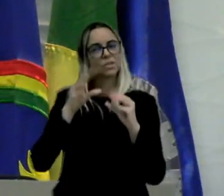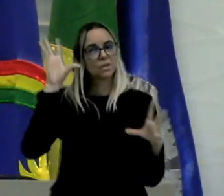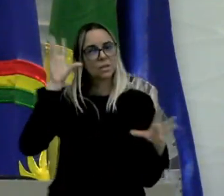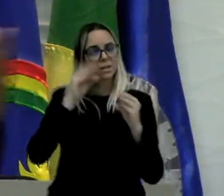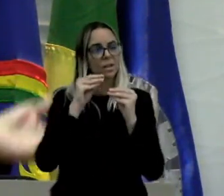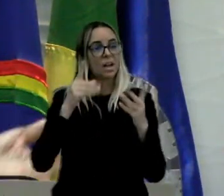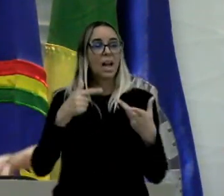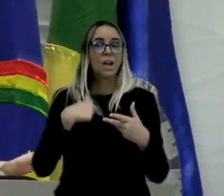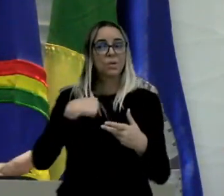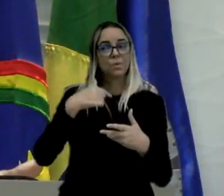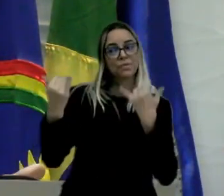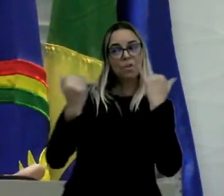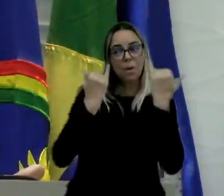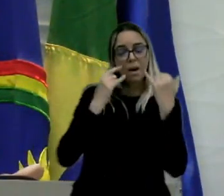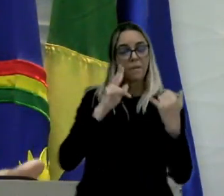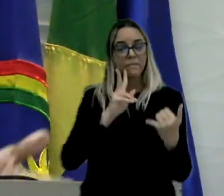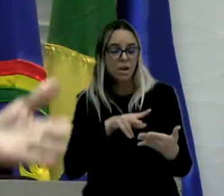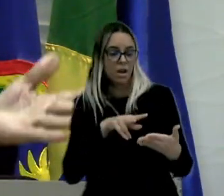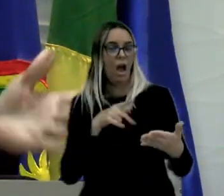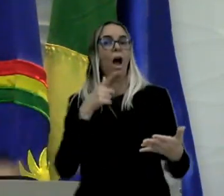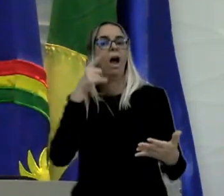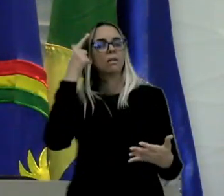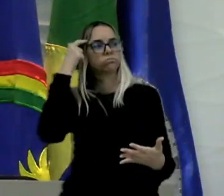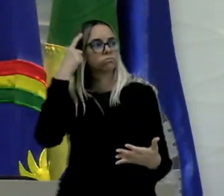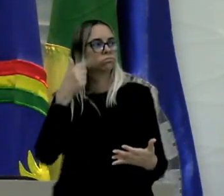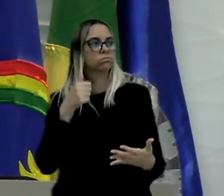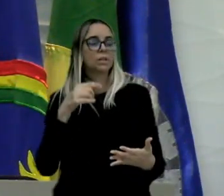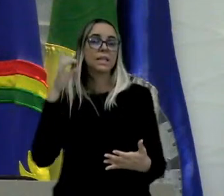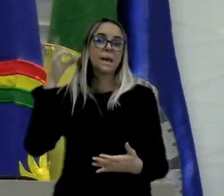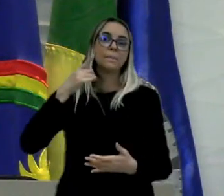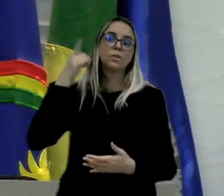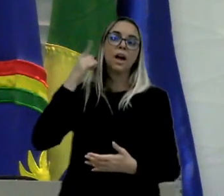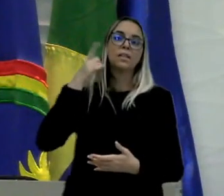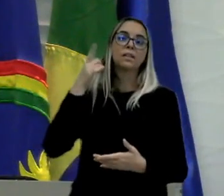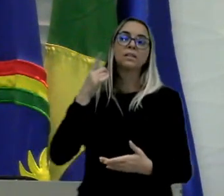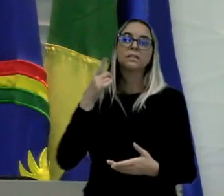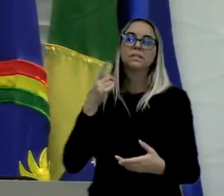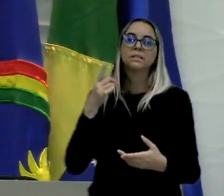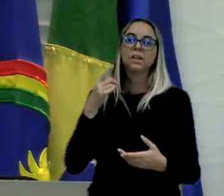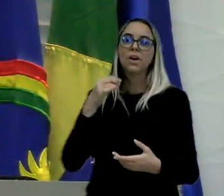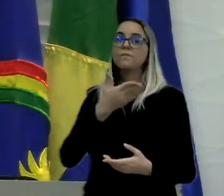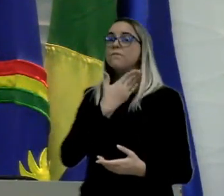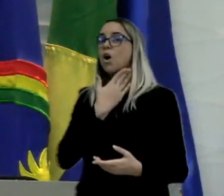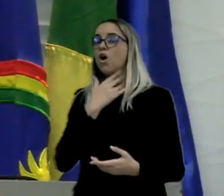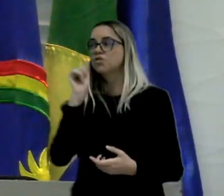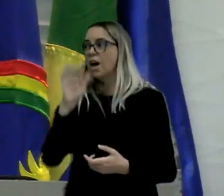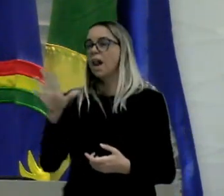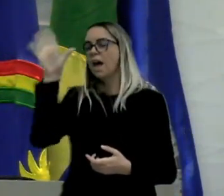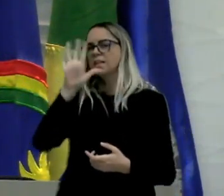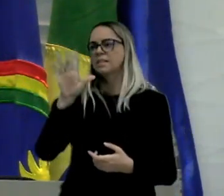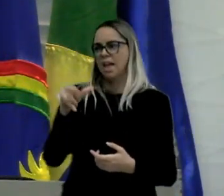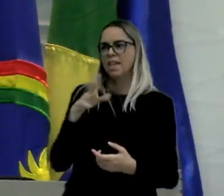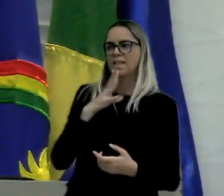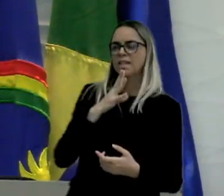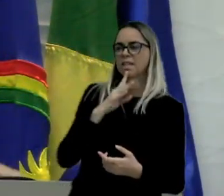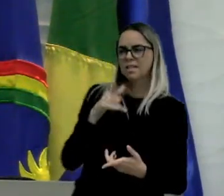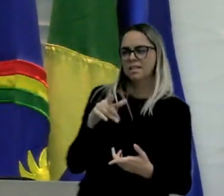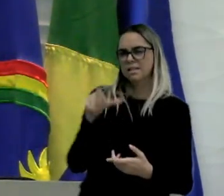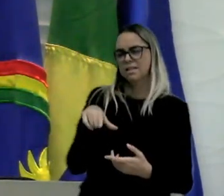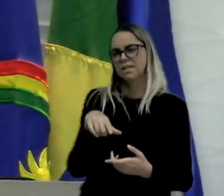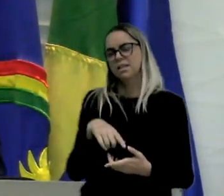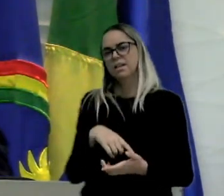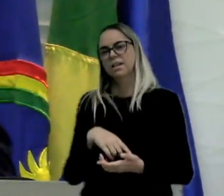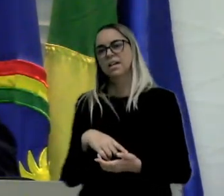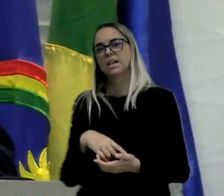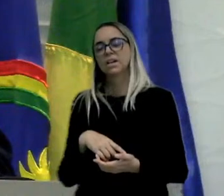informado através das redes sociais que a deputada a voz decida chamada